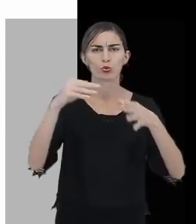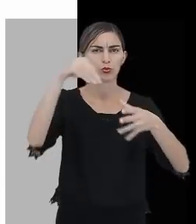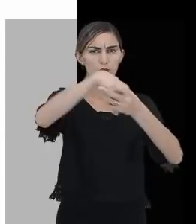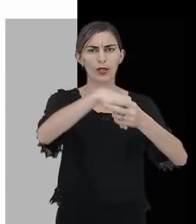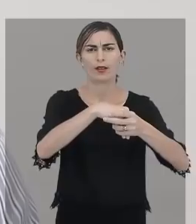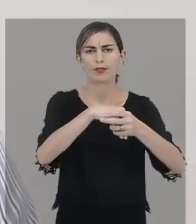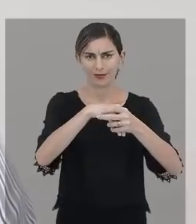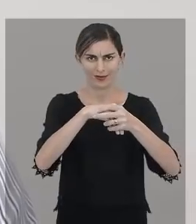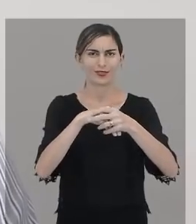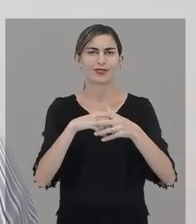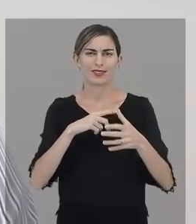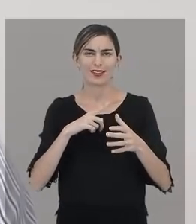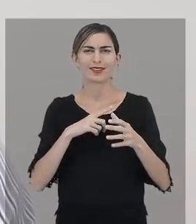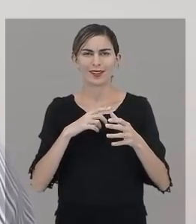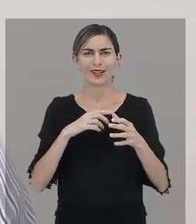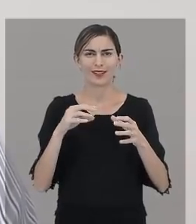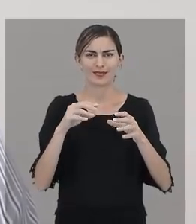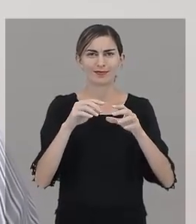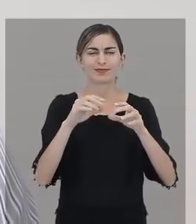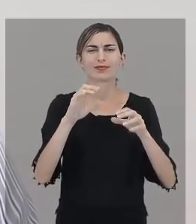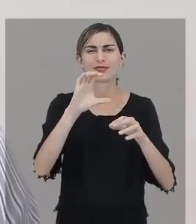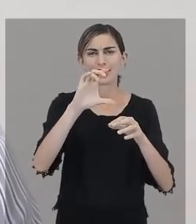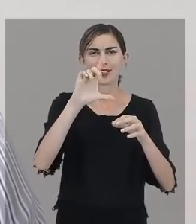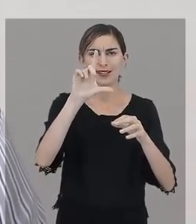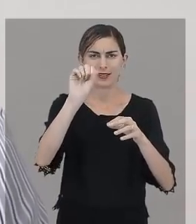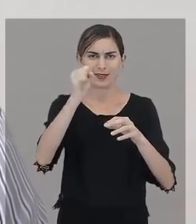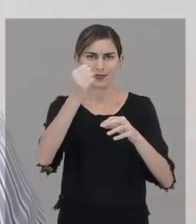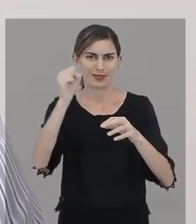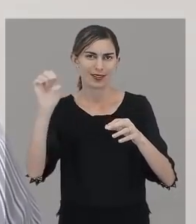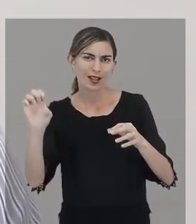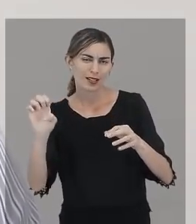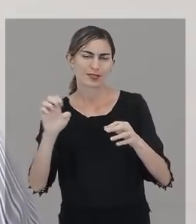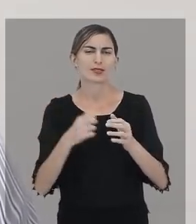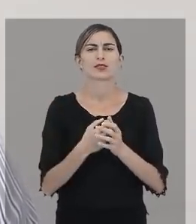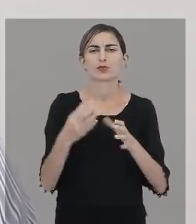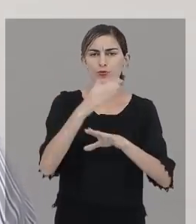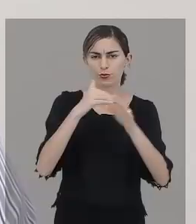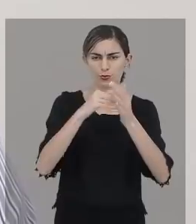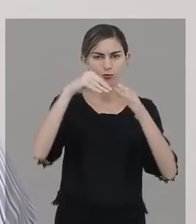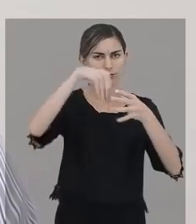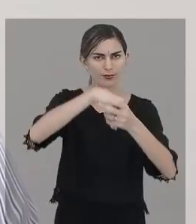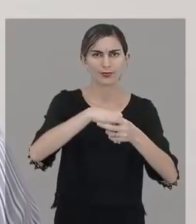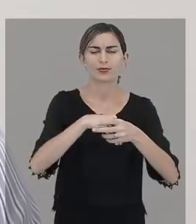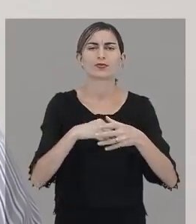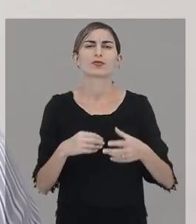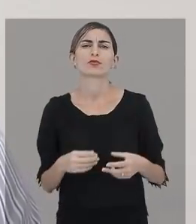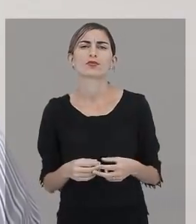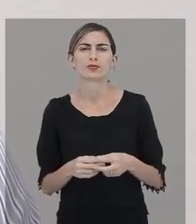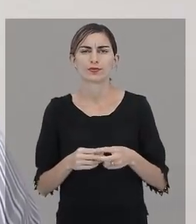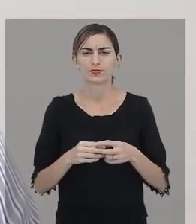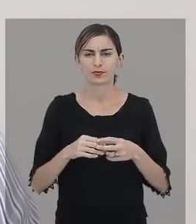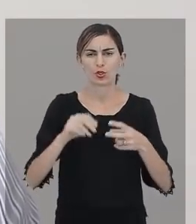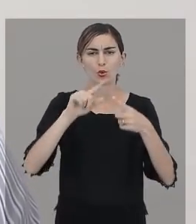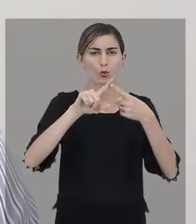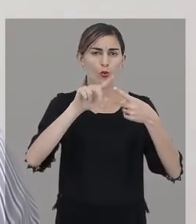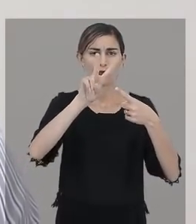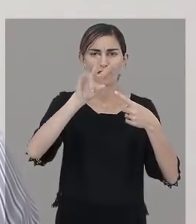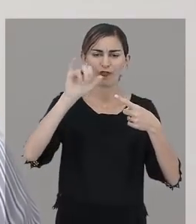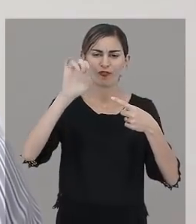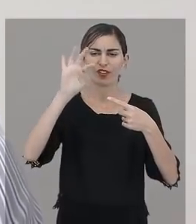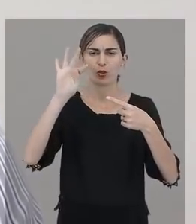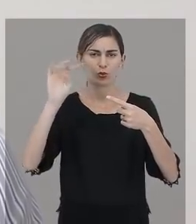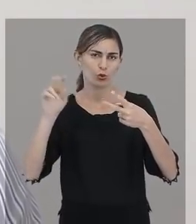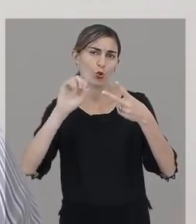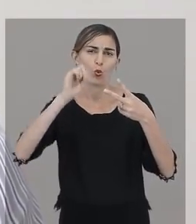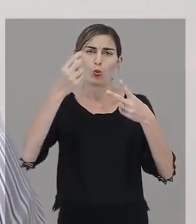componente visual ele vai estender a classe View, seja ele um widget ou um gerenciador layout, certo? Então ela é a base